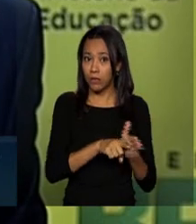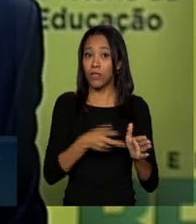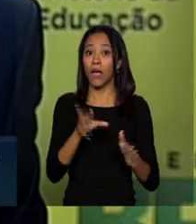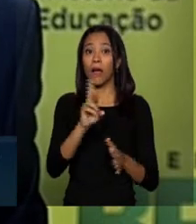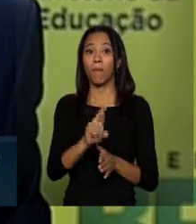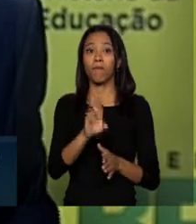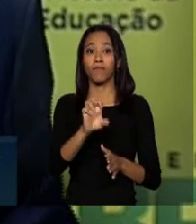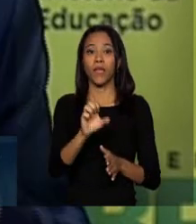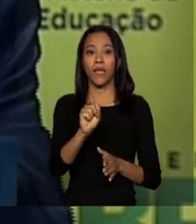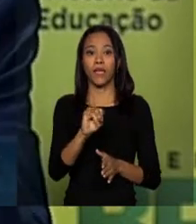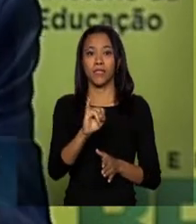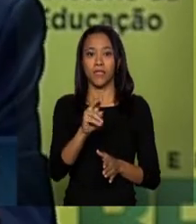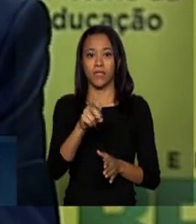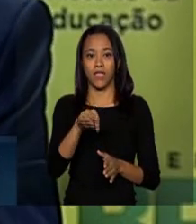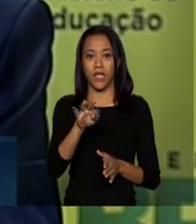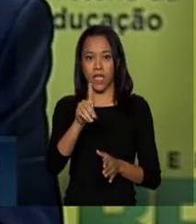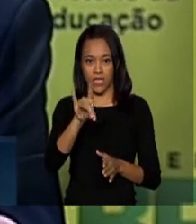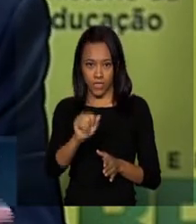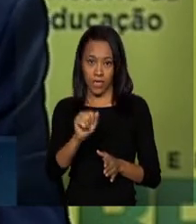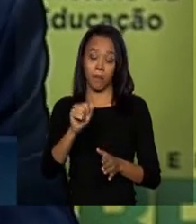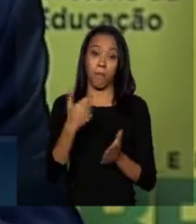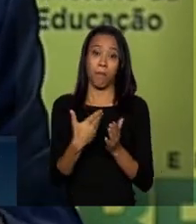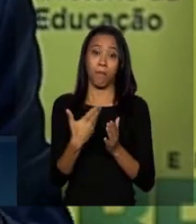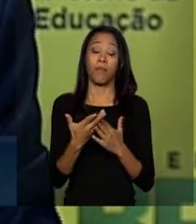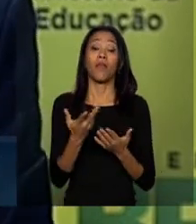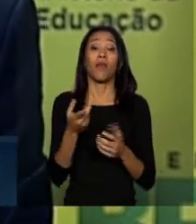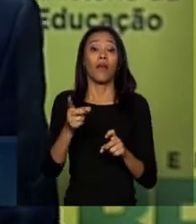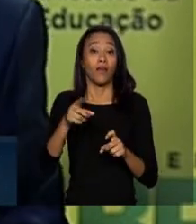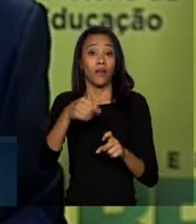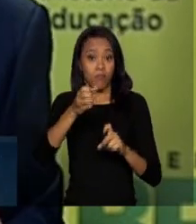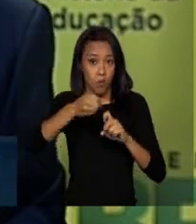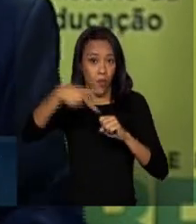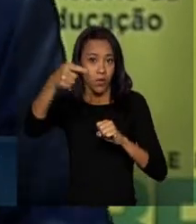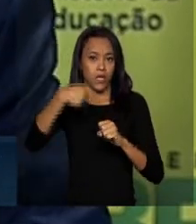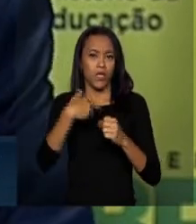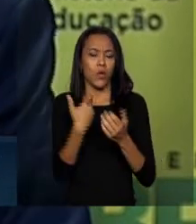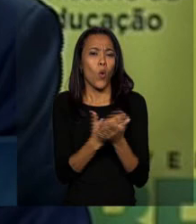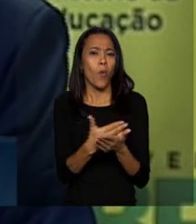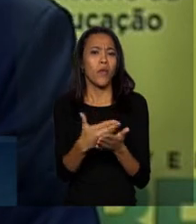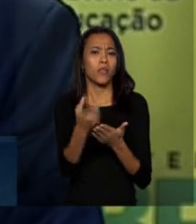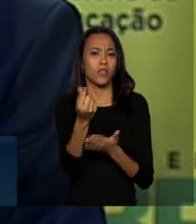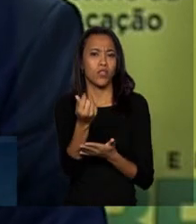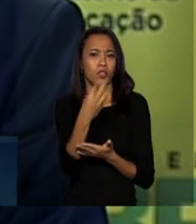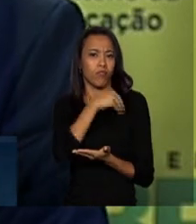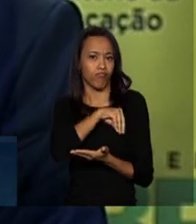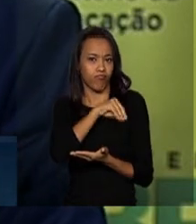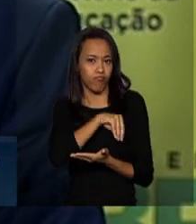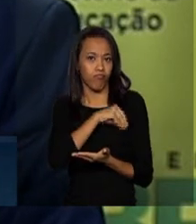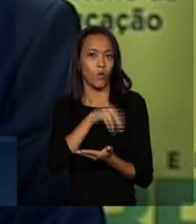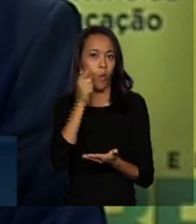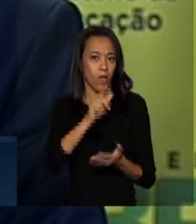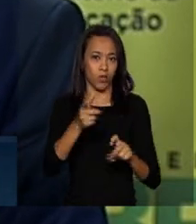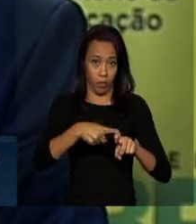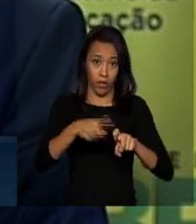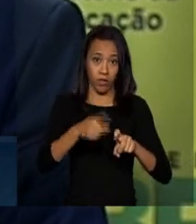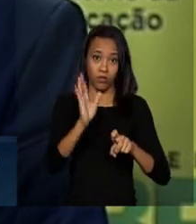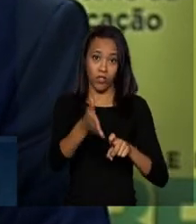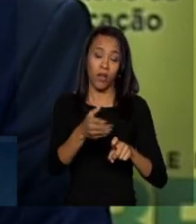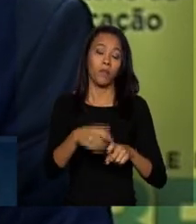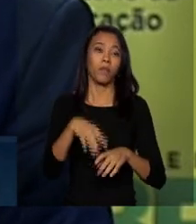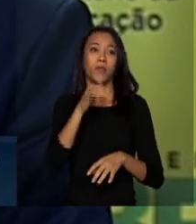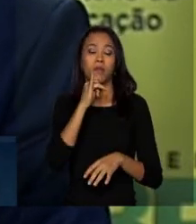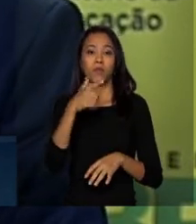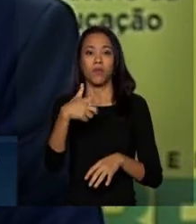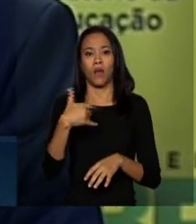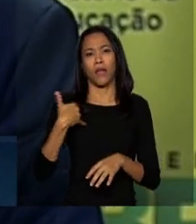médica, ela é decisiva, porque é o momento que ele começa a ganhar, é o momento em que depois de 6 anos, né, normalmente já está ali de 27 anos